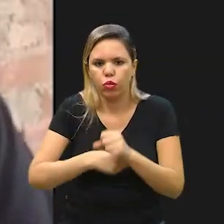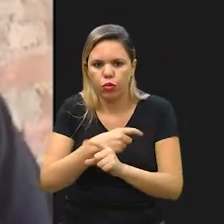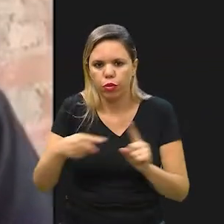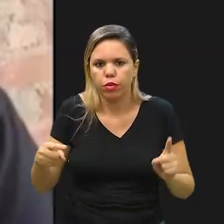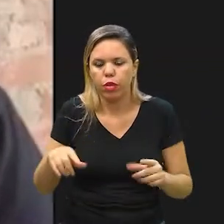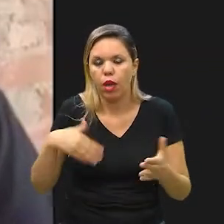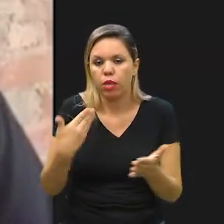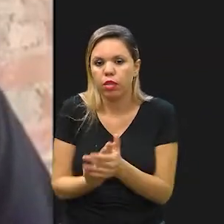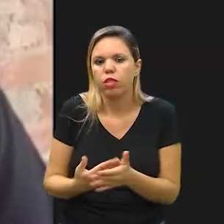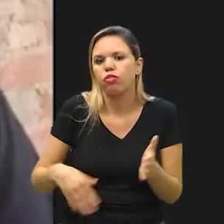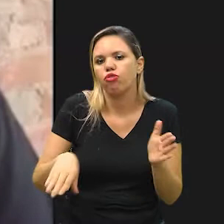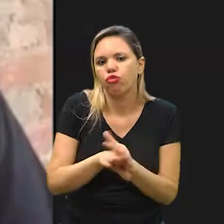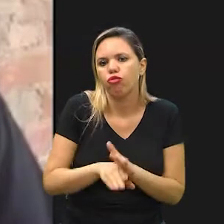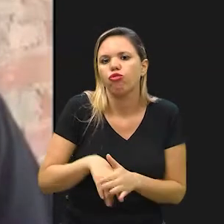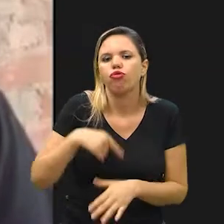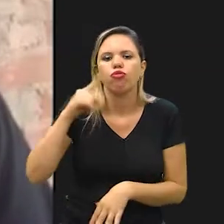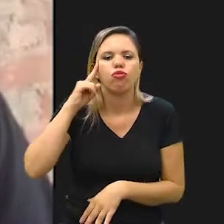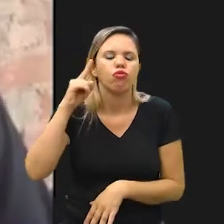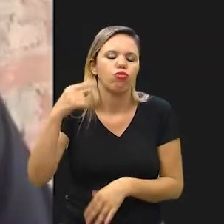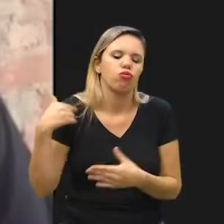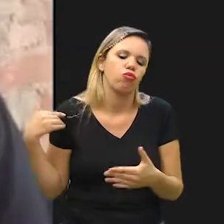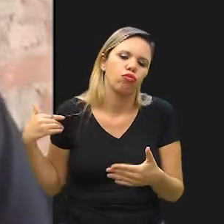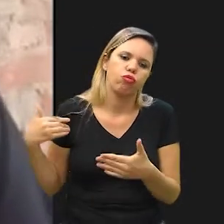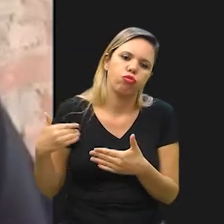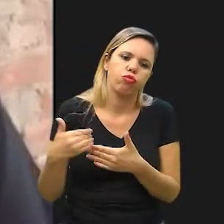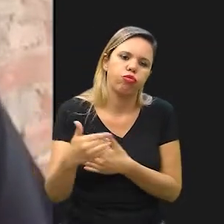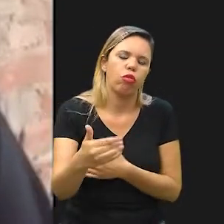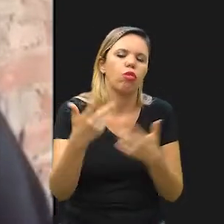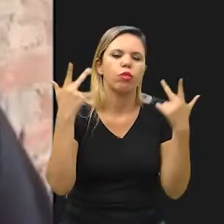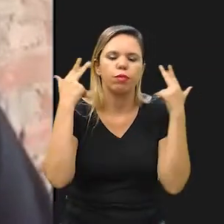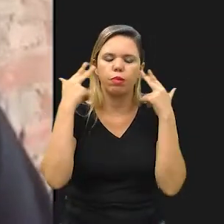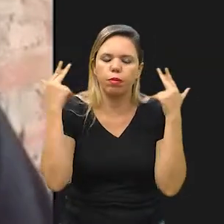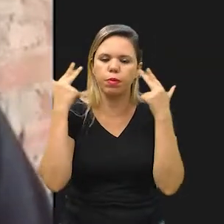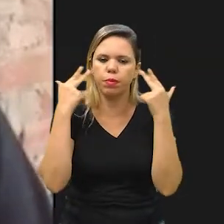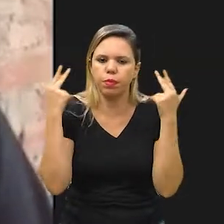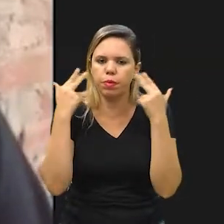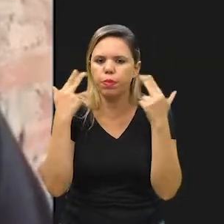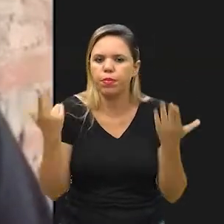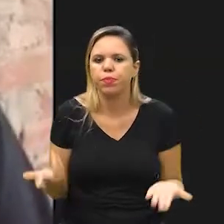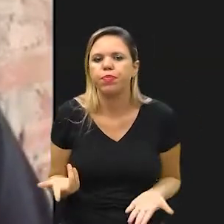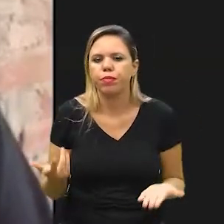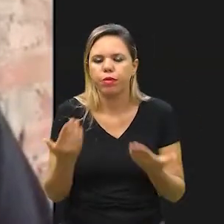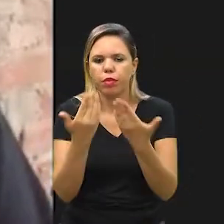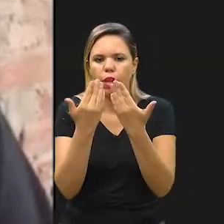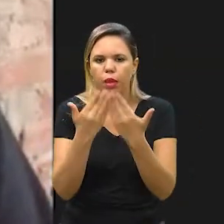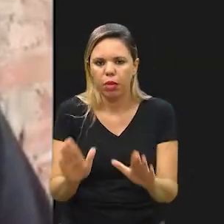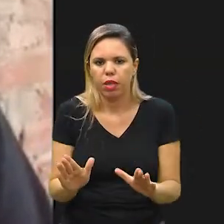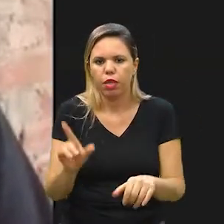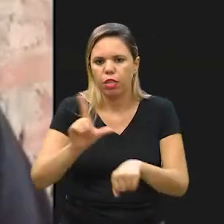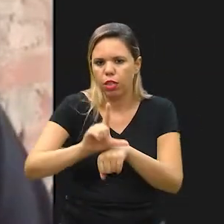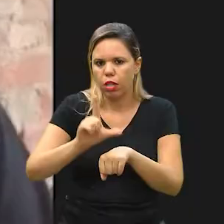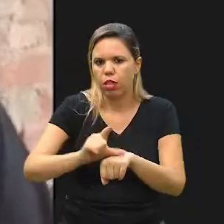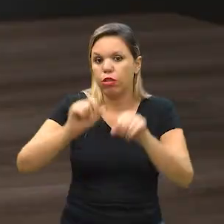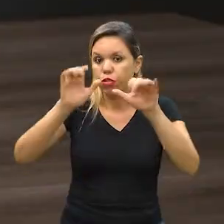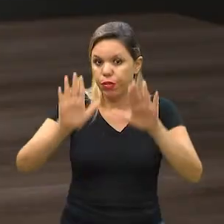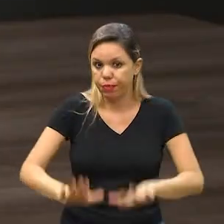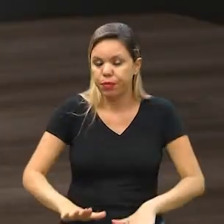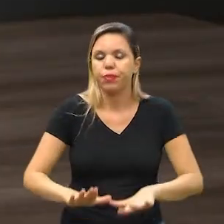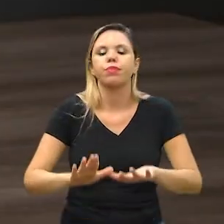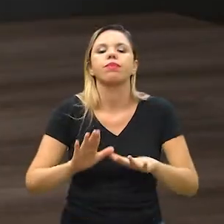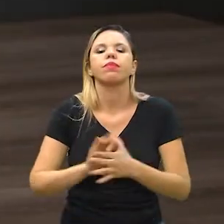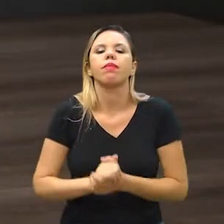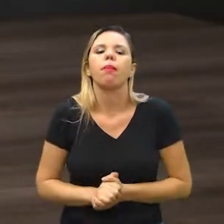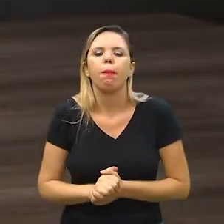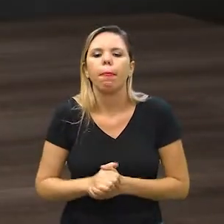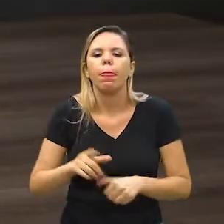né, até que chegou uma hora que acabou sendo natural, assim, a gente acabou abrindo a loja física, né. E aí